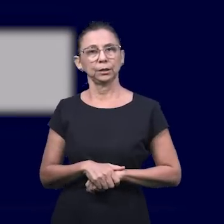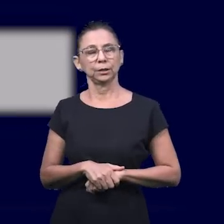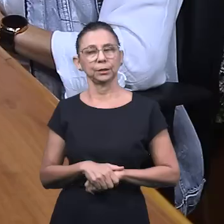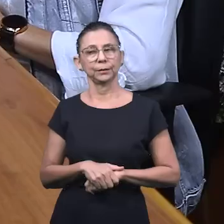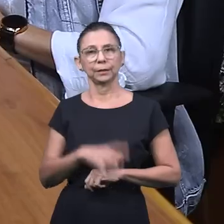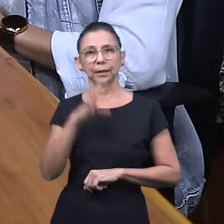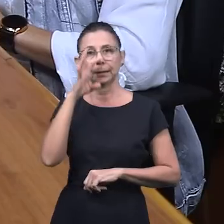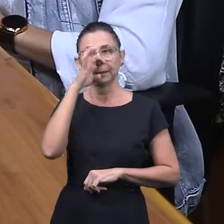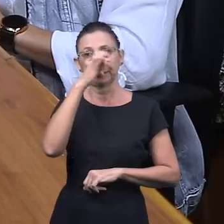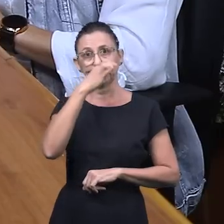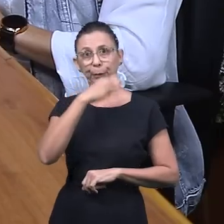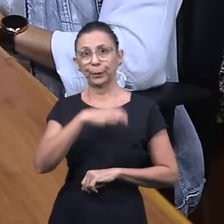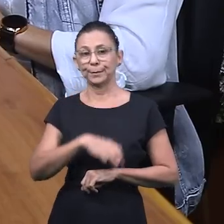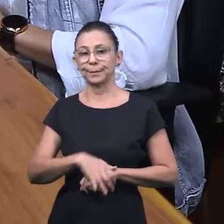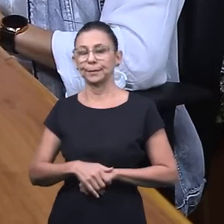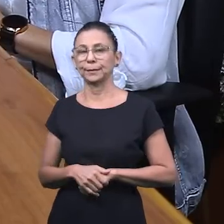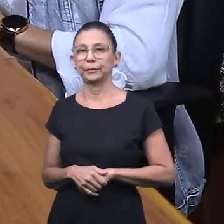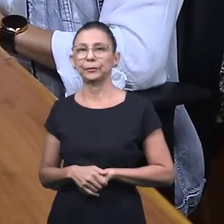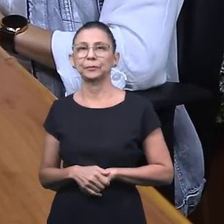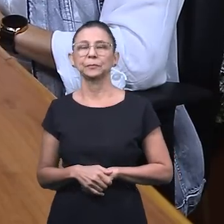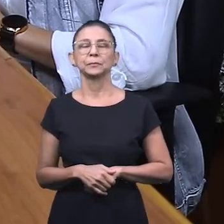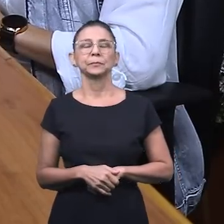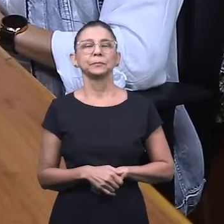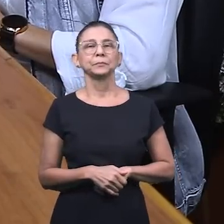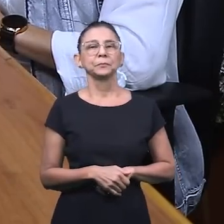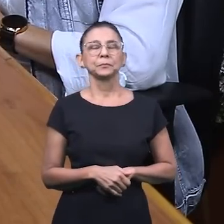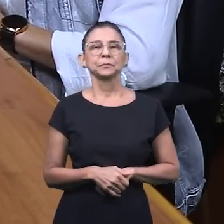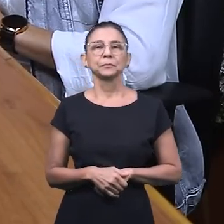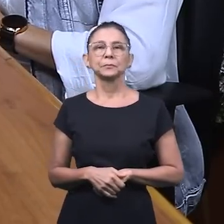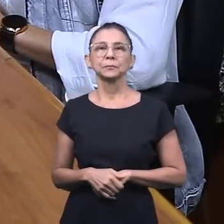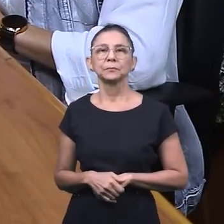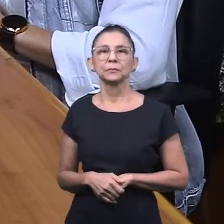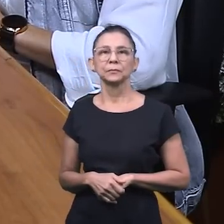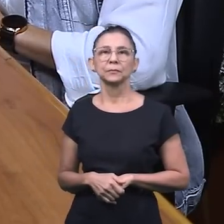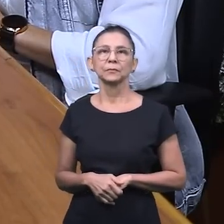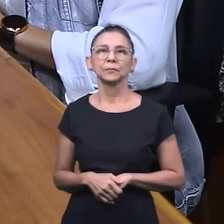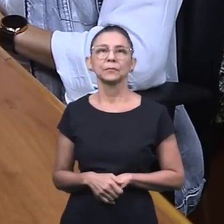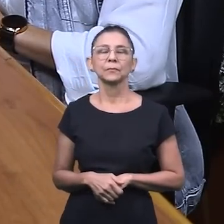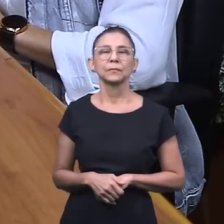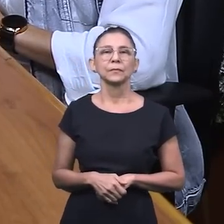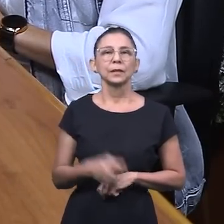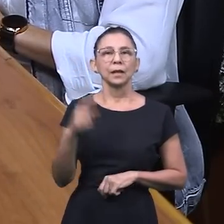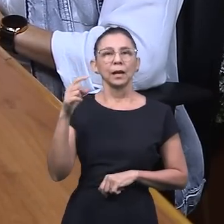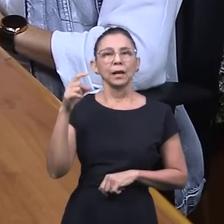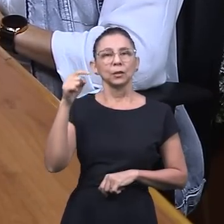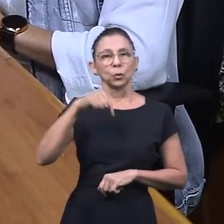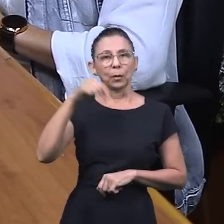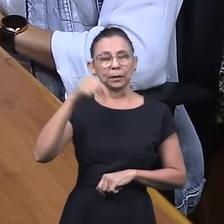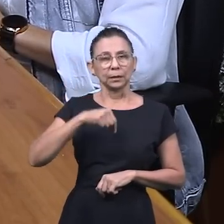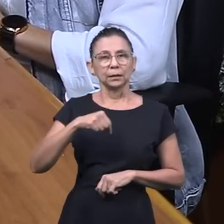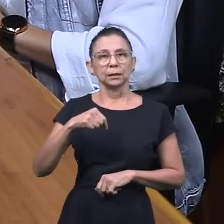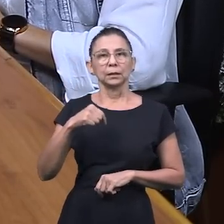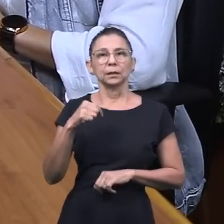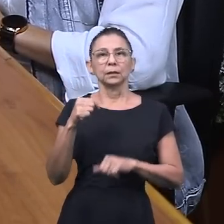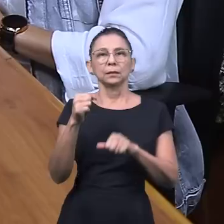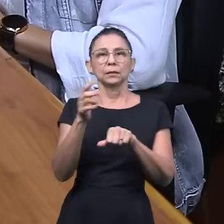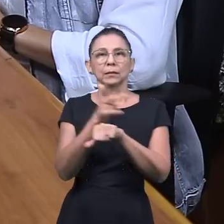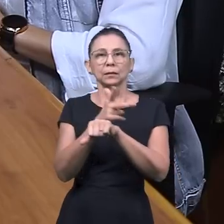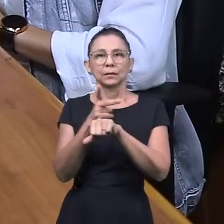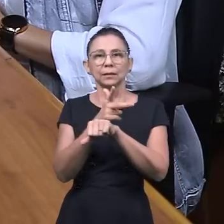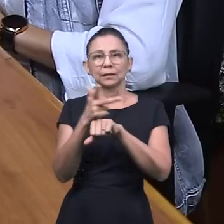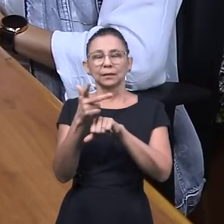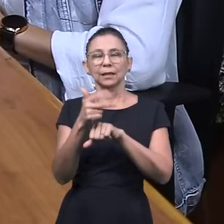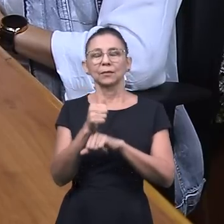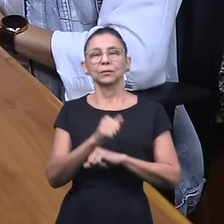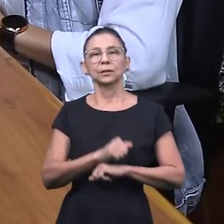fazer tudo dentro do alojamento ali que ela estava. Mas, inclusive, estamos gravando, ela está lá no Manaim de Valadares, atuando lá.